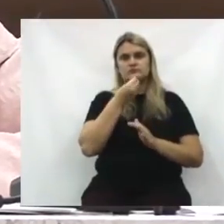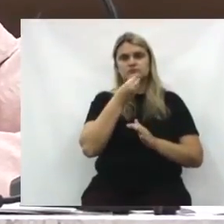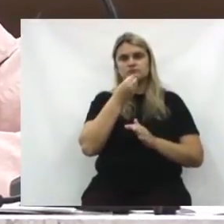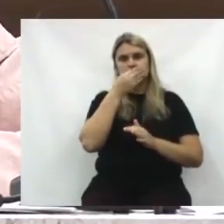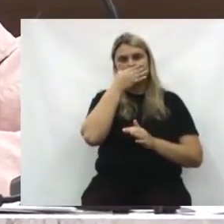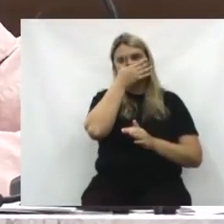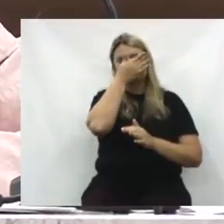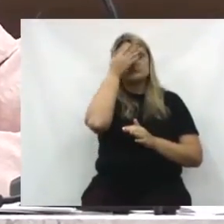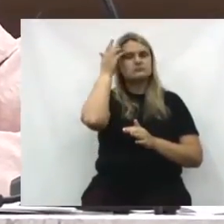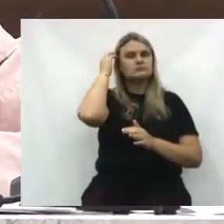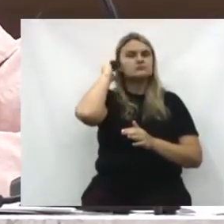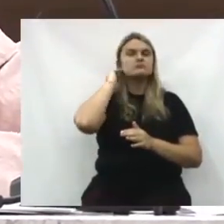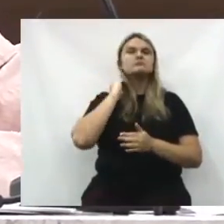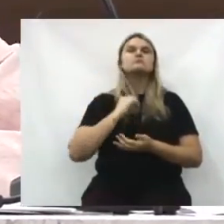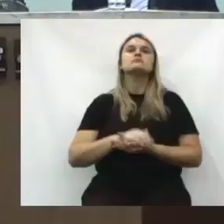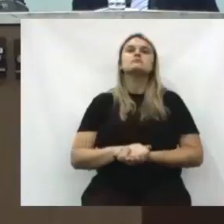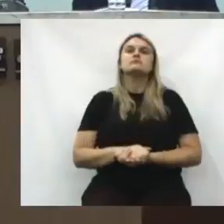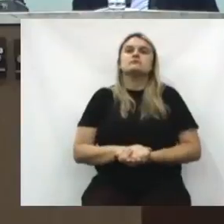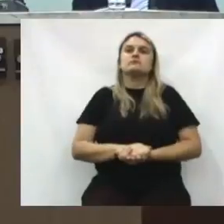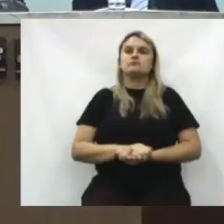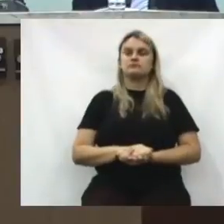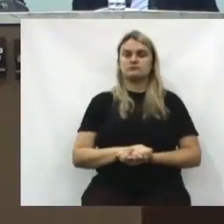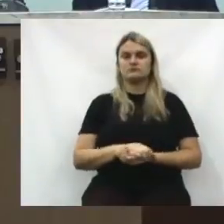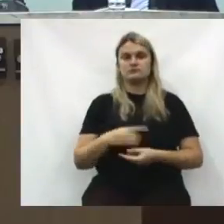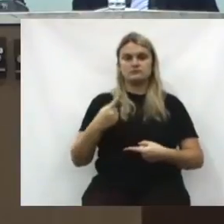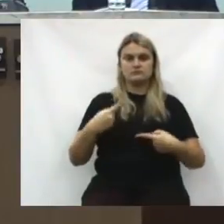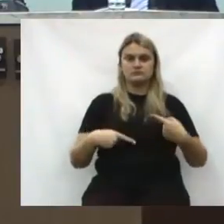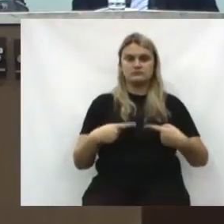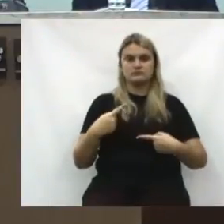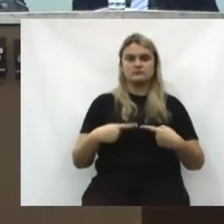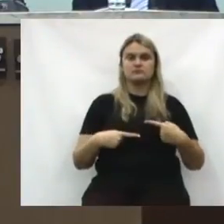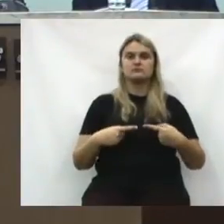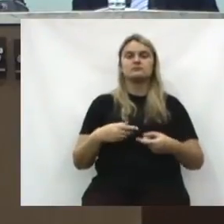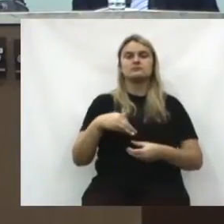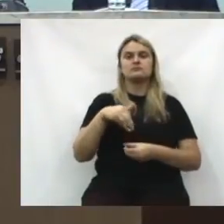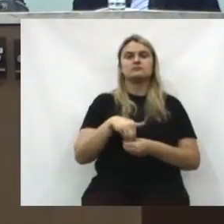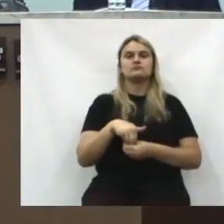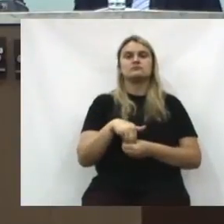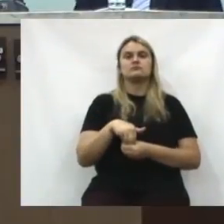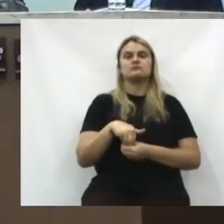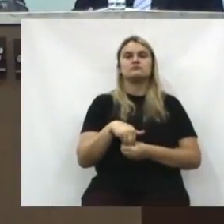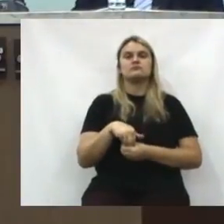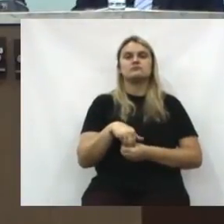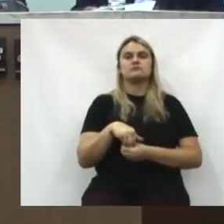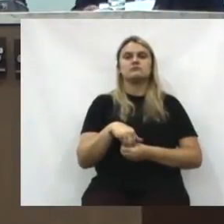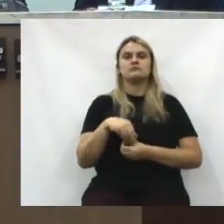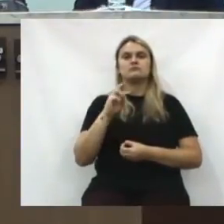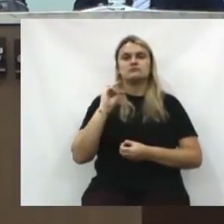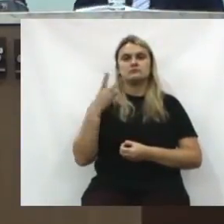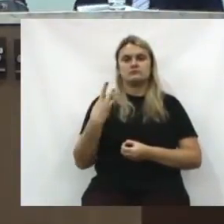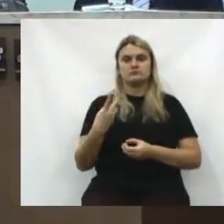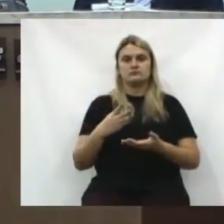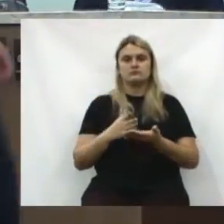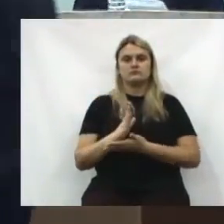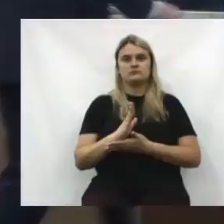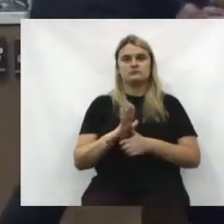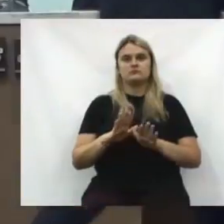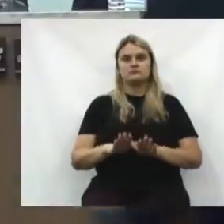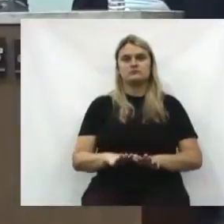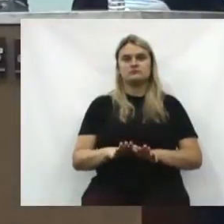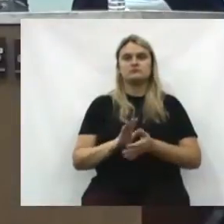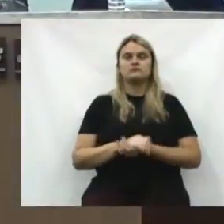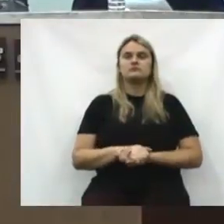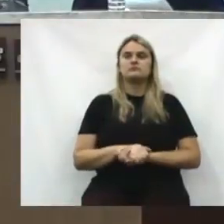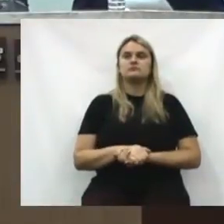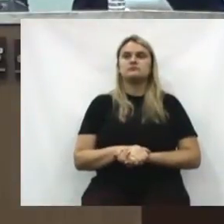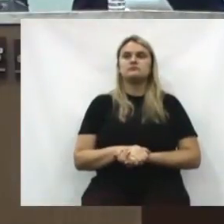provocadas pelo próprio homem. Em discussão, em votação.